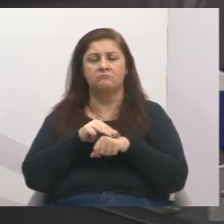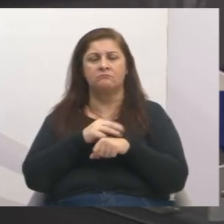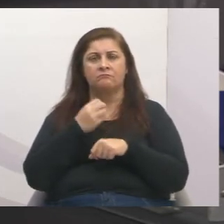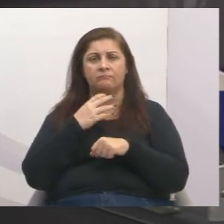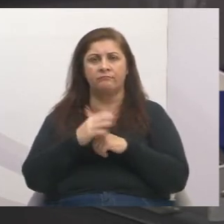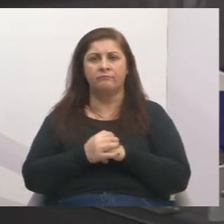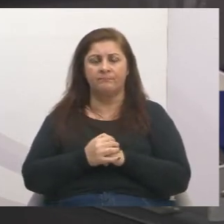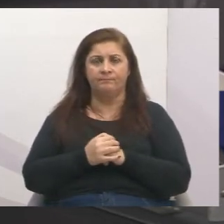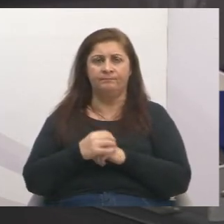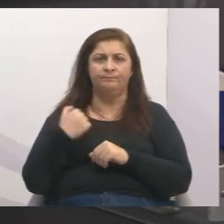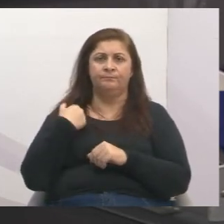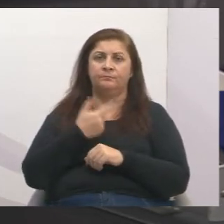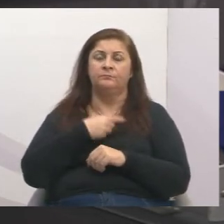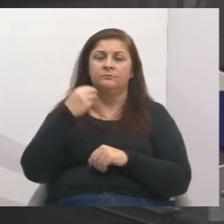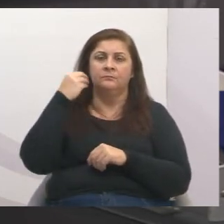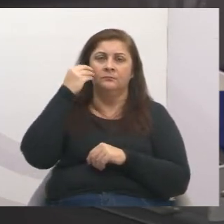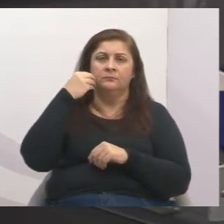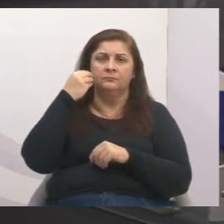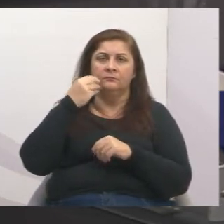tentamos chegar